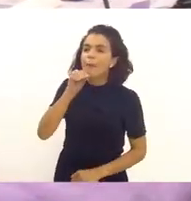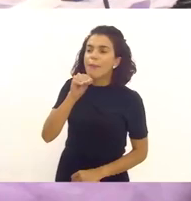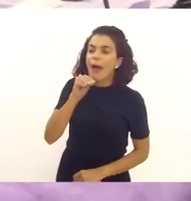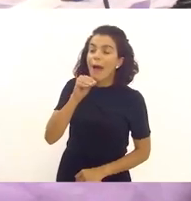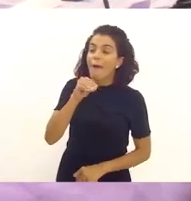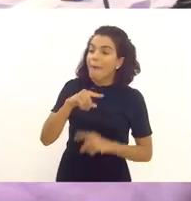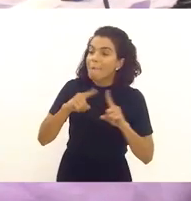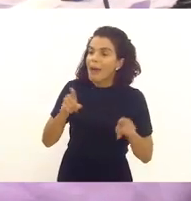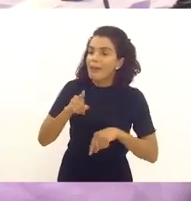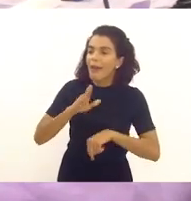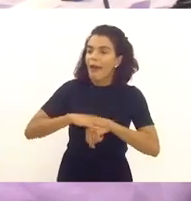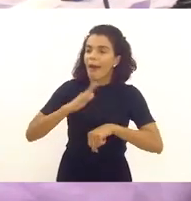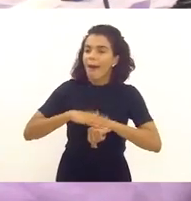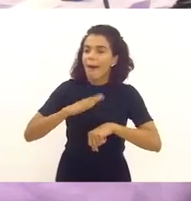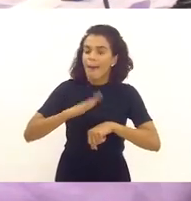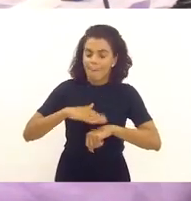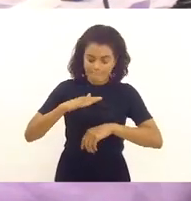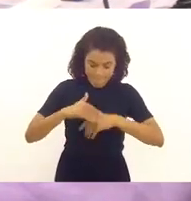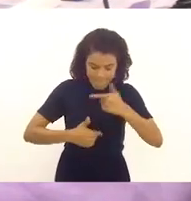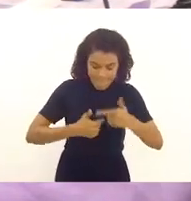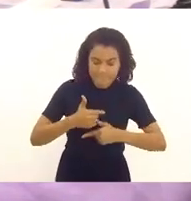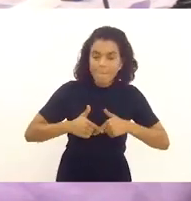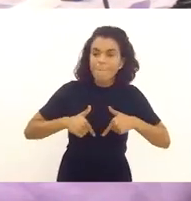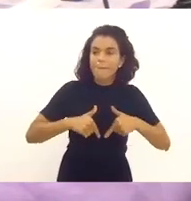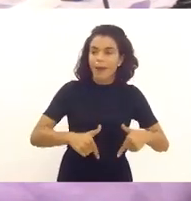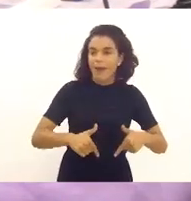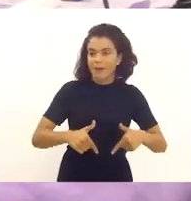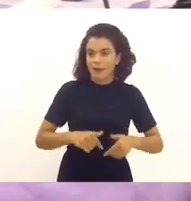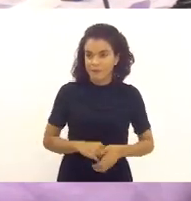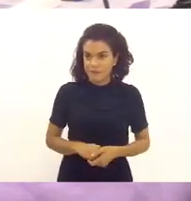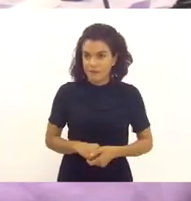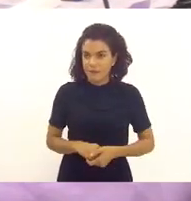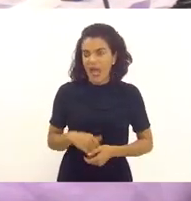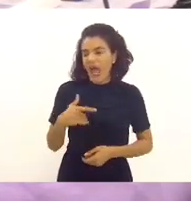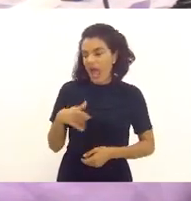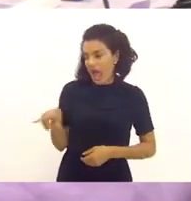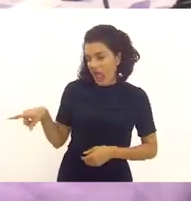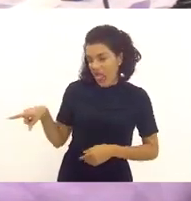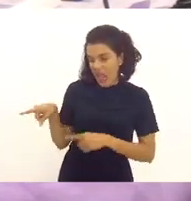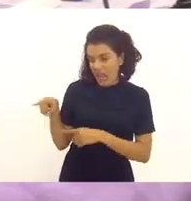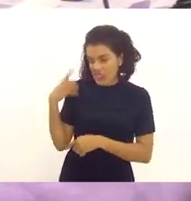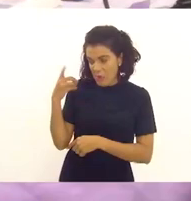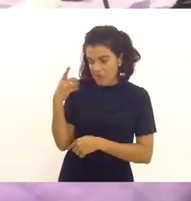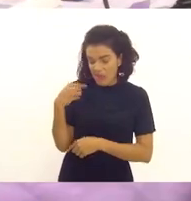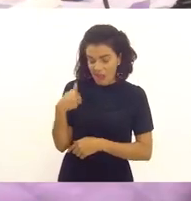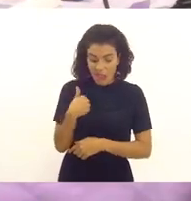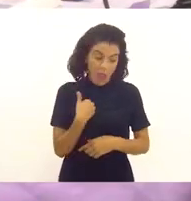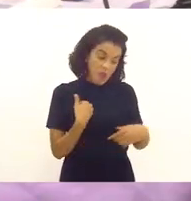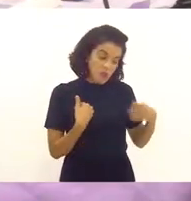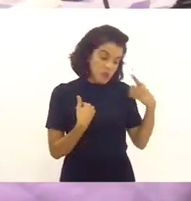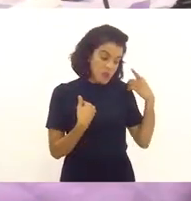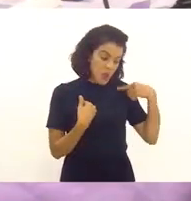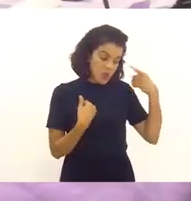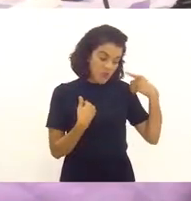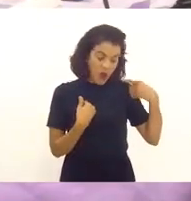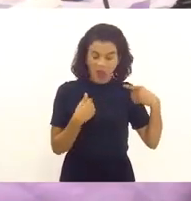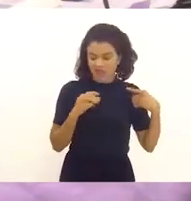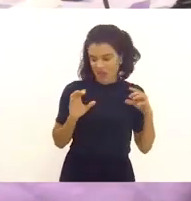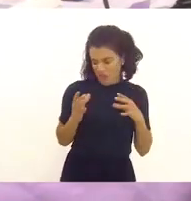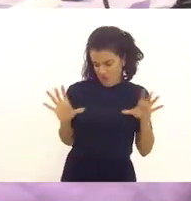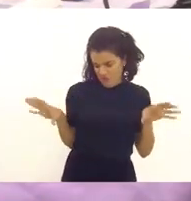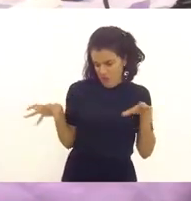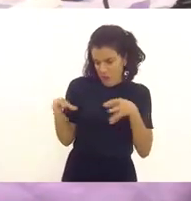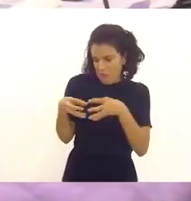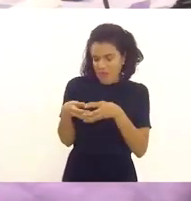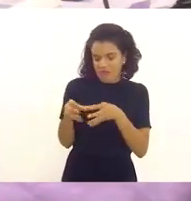na prática sabe no respeito a gente não tem que ser dividida Ah não porque lá atrás deputada Eu sou Delegada eu sou advogada eu não vou falar